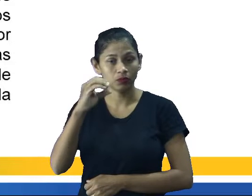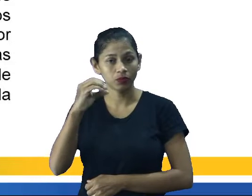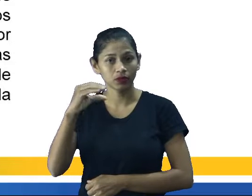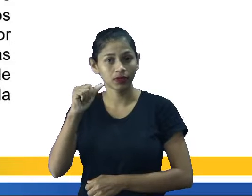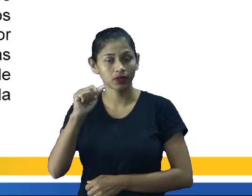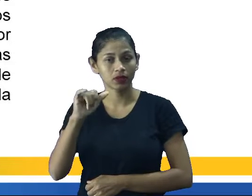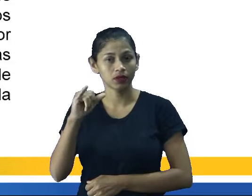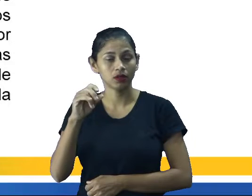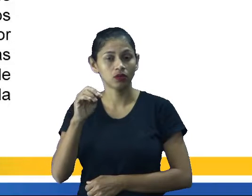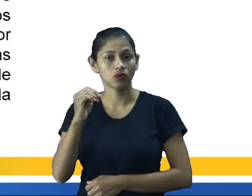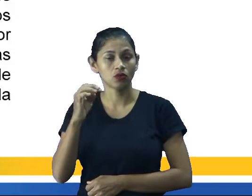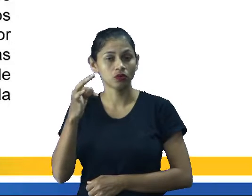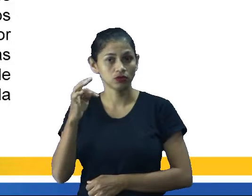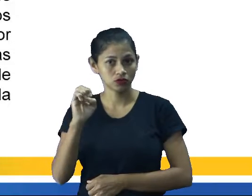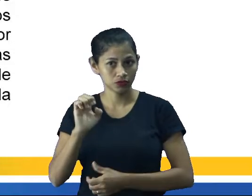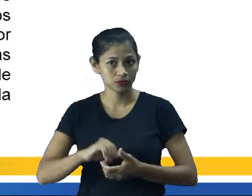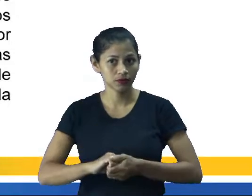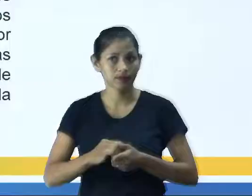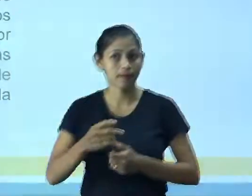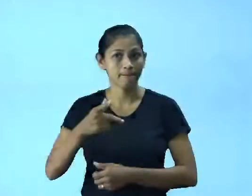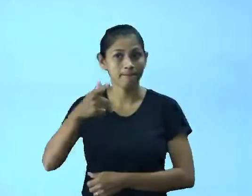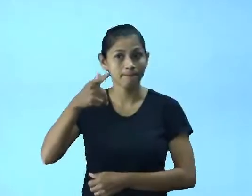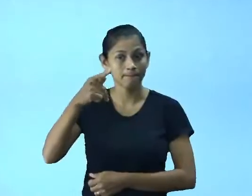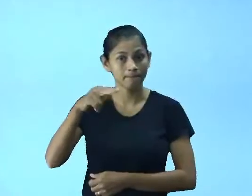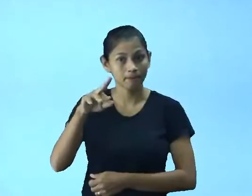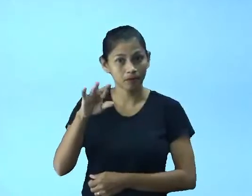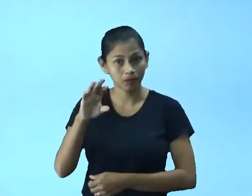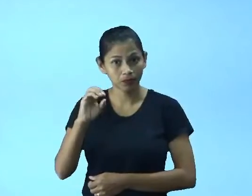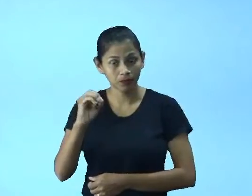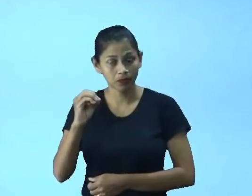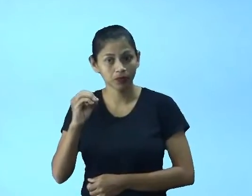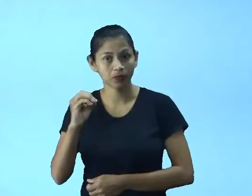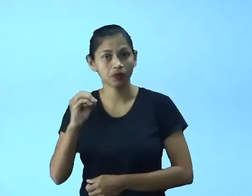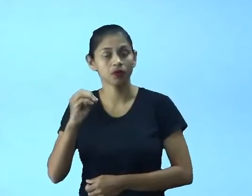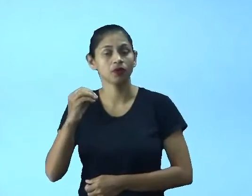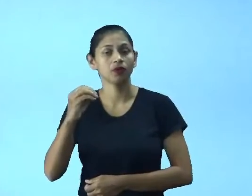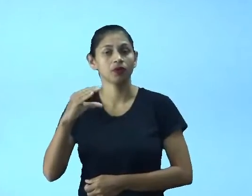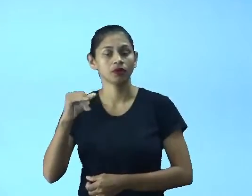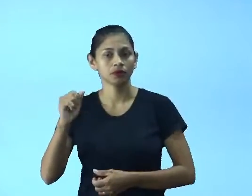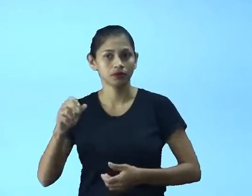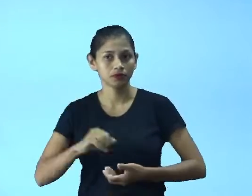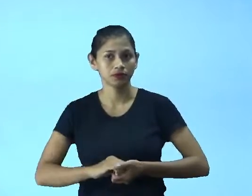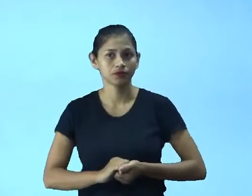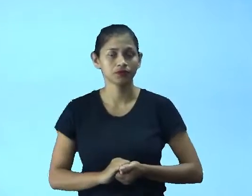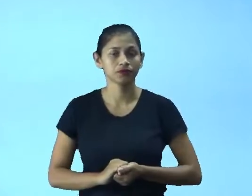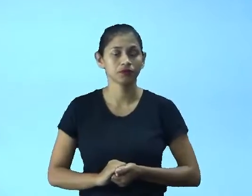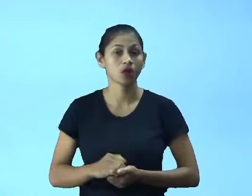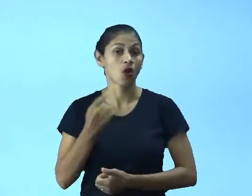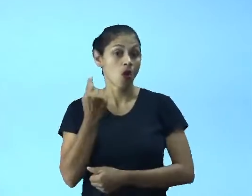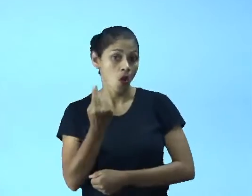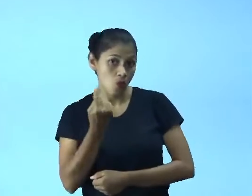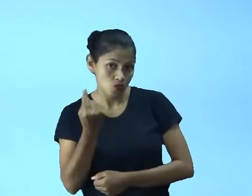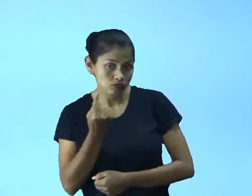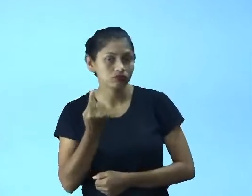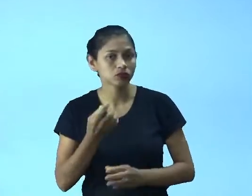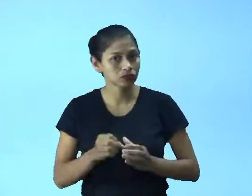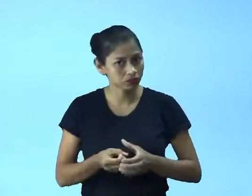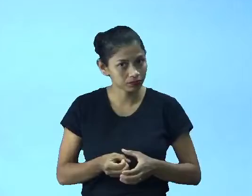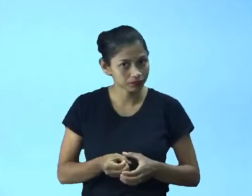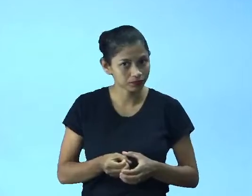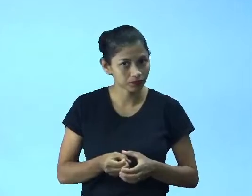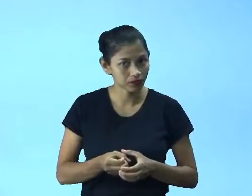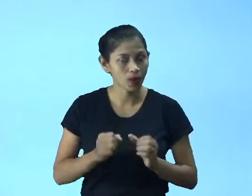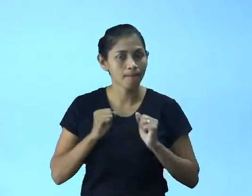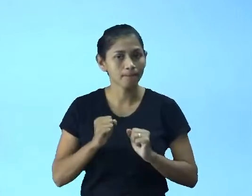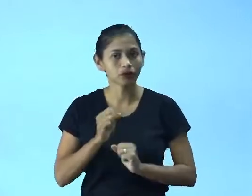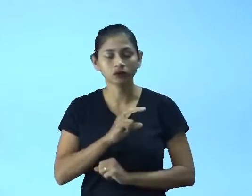tipo eucarionte. Podemos também classificar as células tanto sendo unicelulares, aquelas que possuem uma única célula, como também